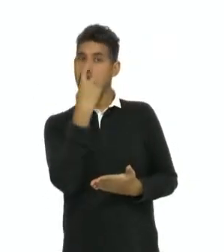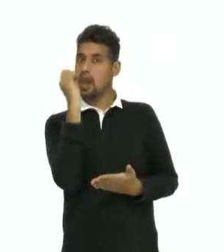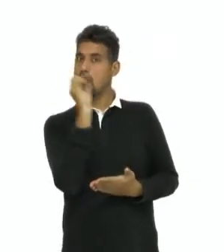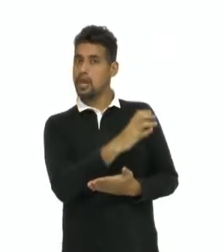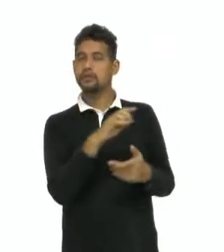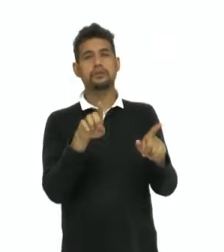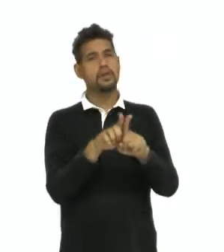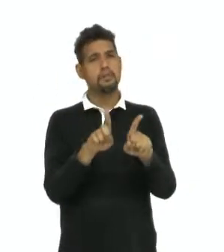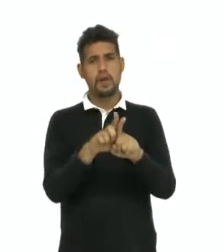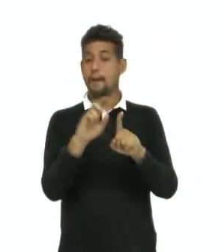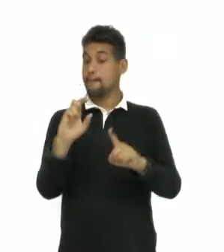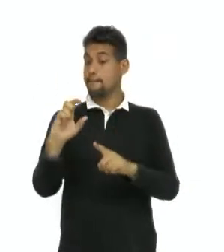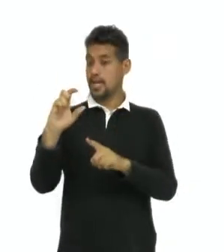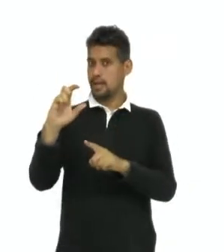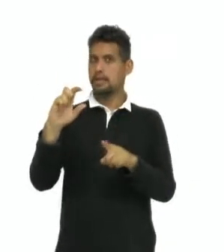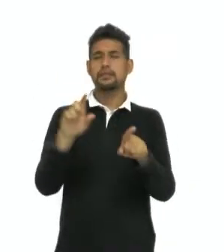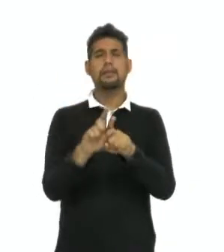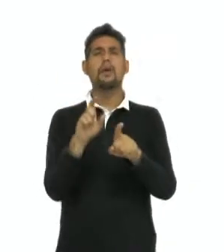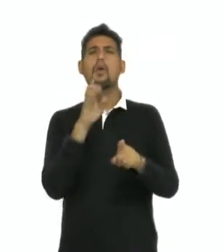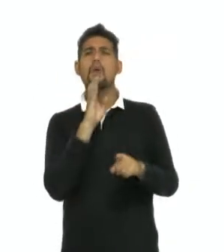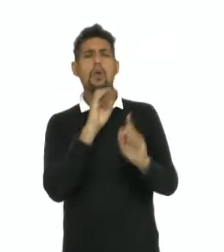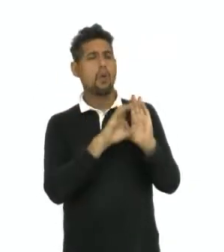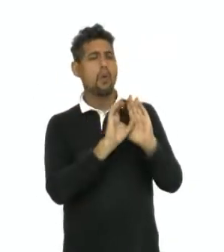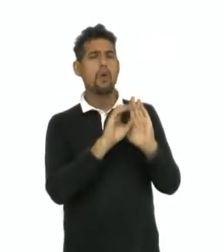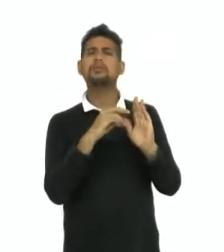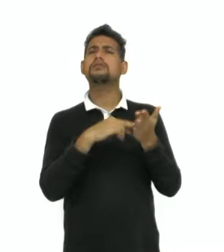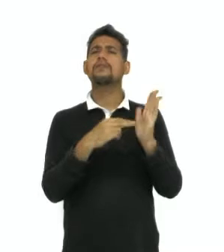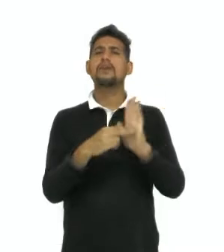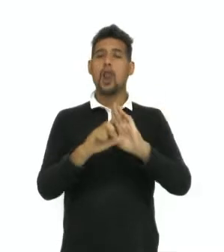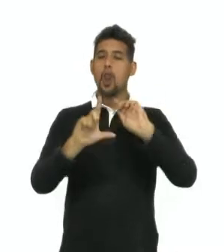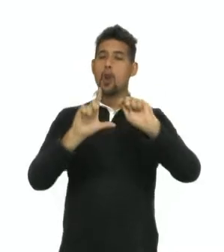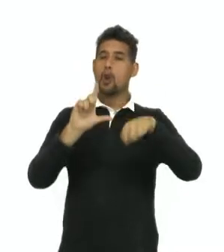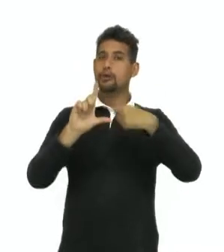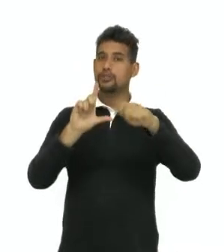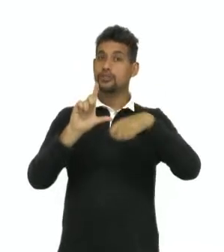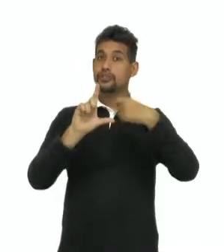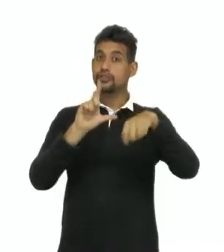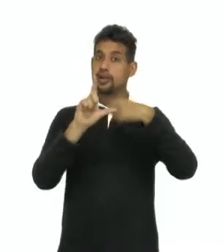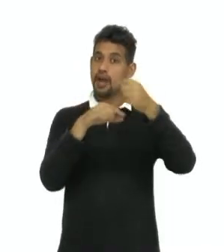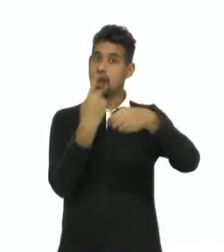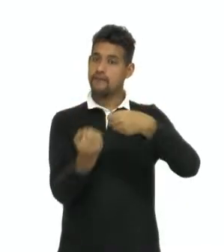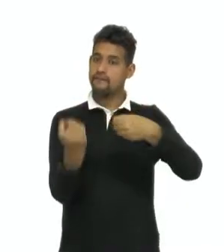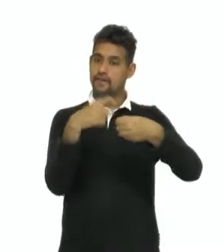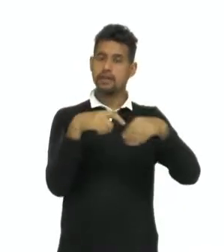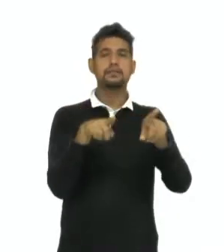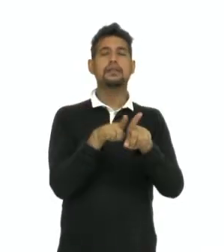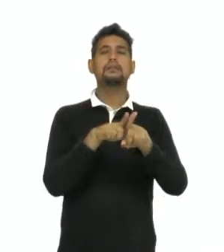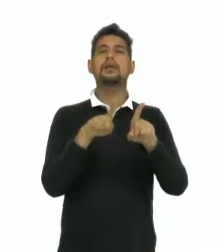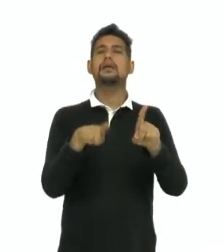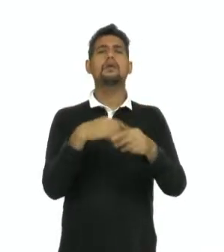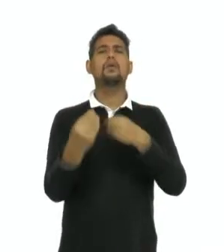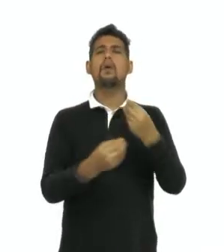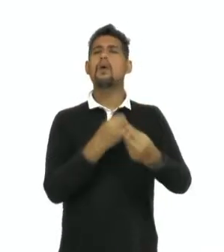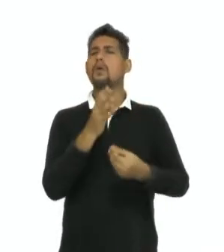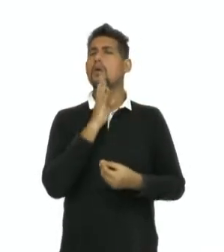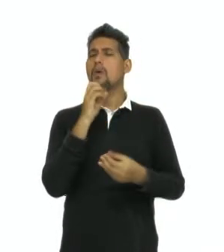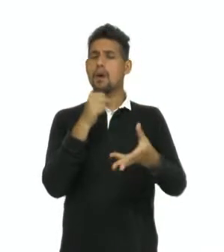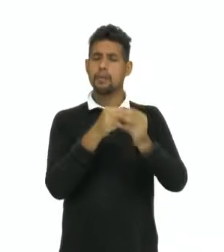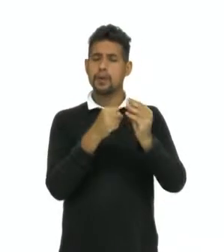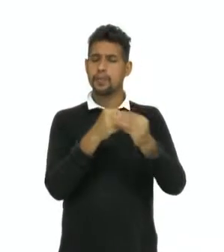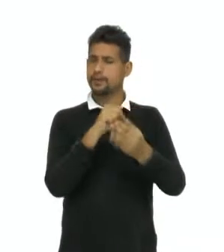pilhas e baterias, conhecer o conceito de logística reversa de pilhas e baterias e praticar o conhecimento com